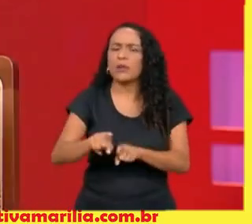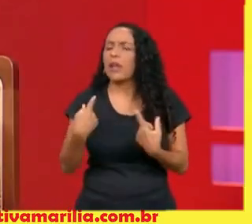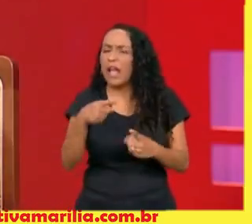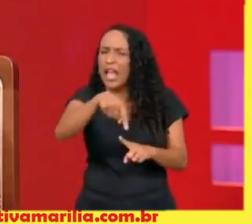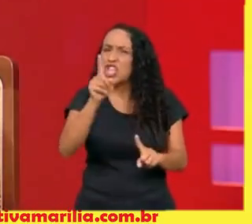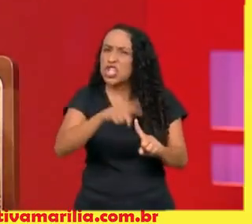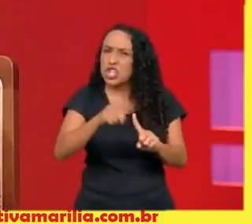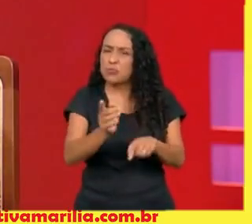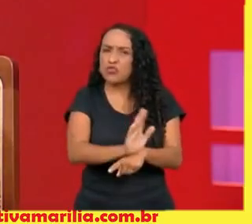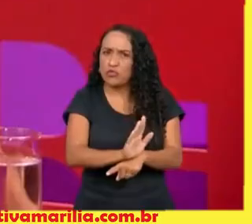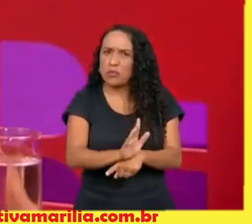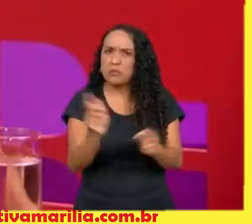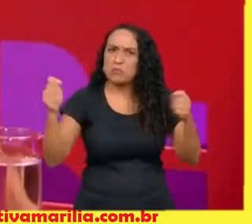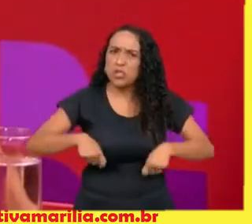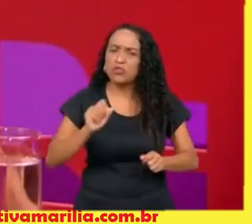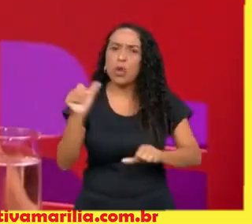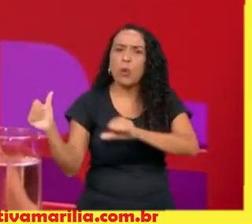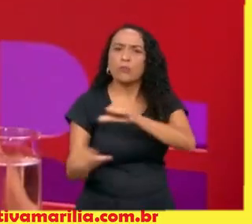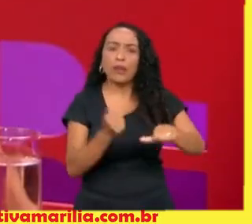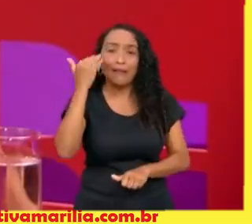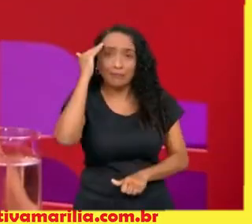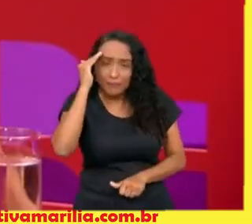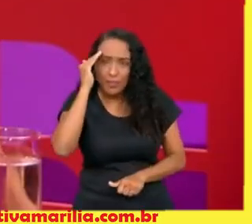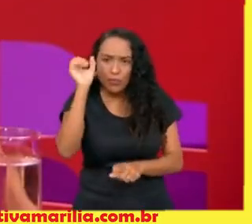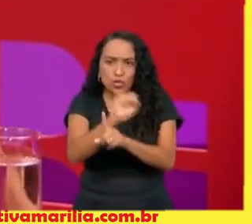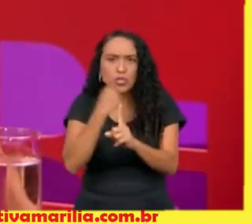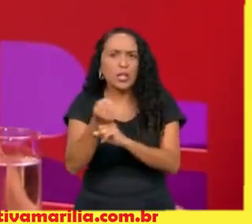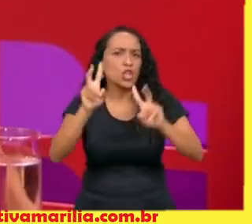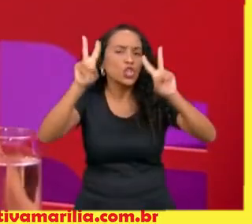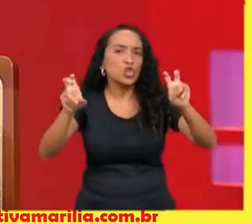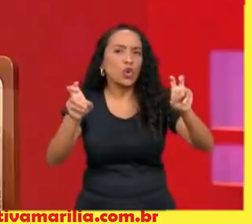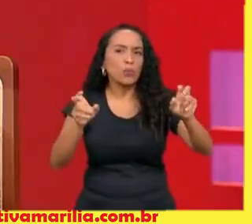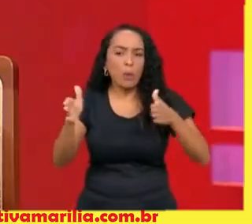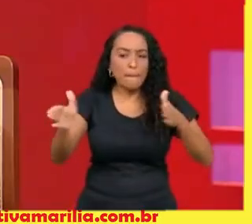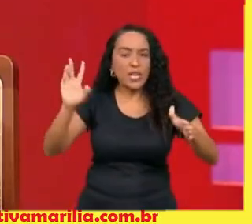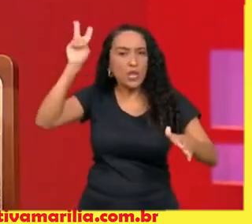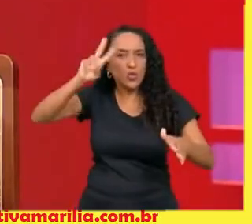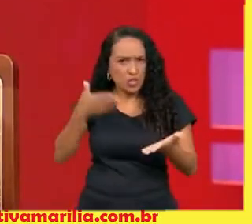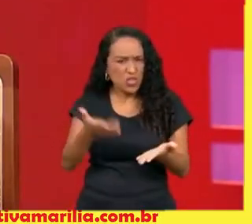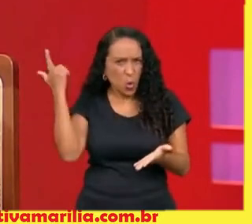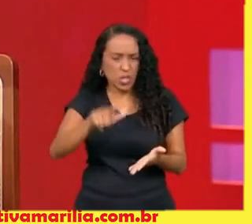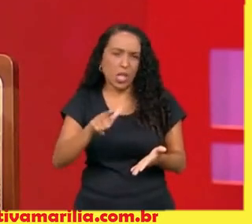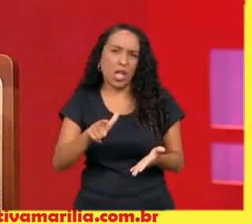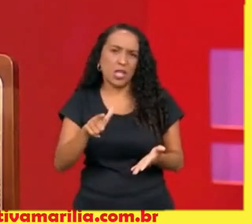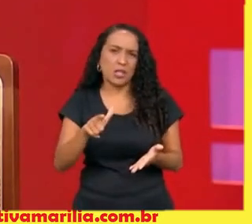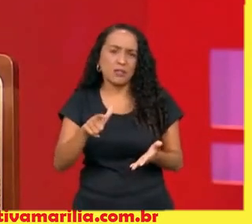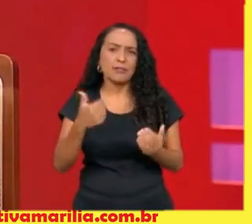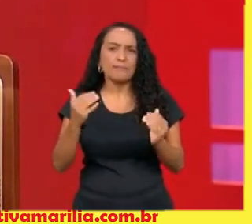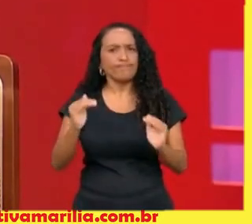capacidade de alterar o entendimento de uma sociedade sobre o período histórico? Você acha que consegue chegar nesse nível,